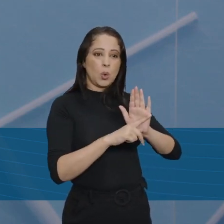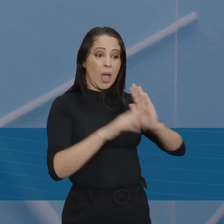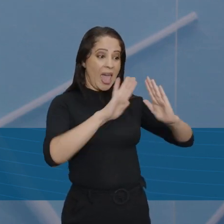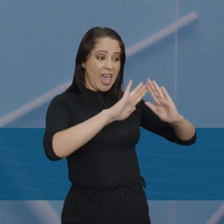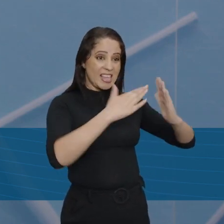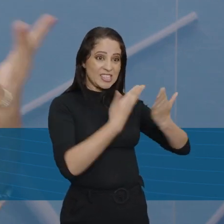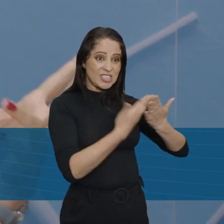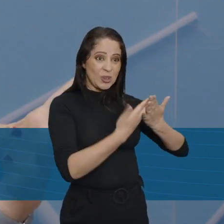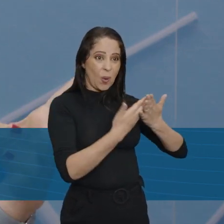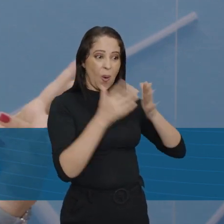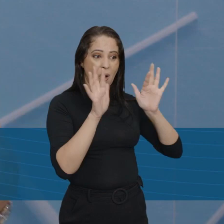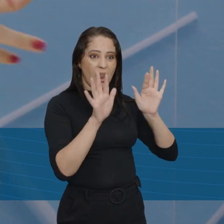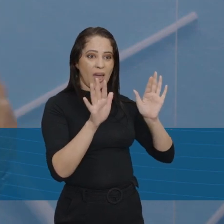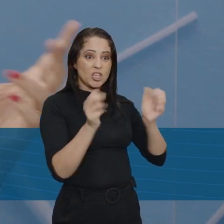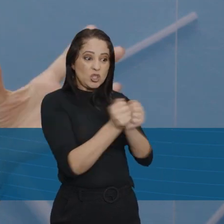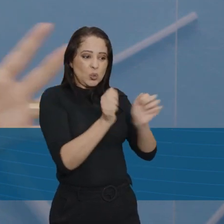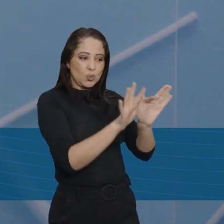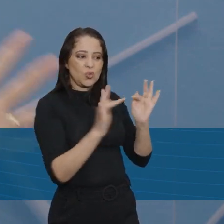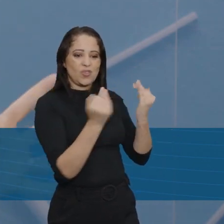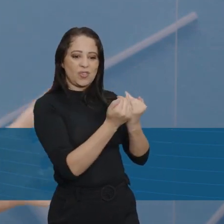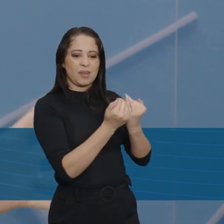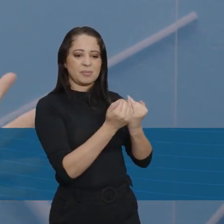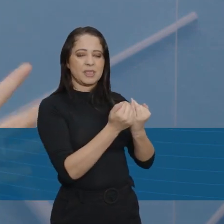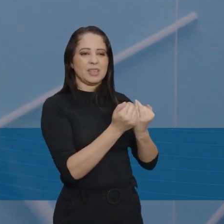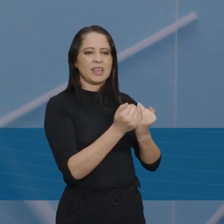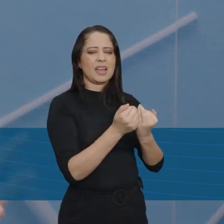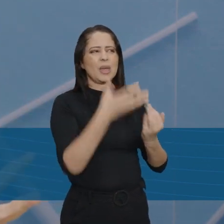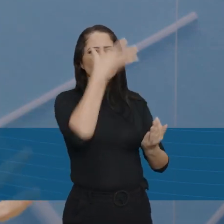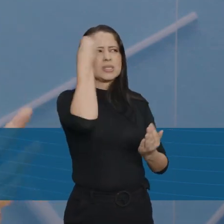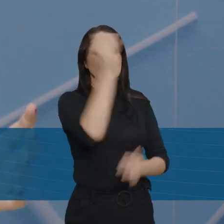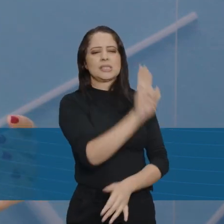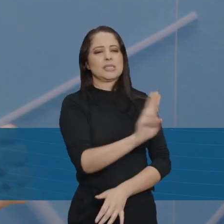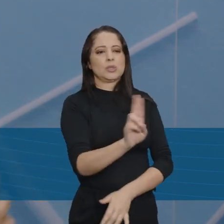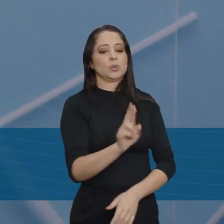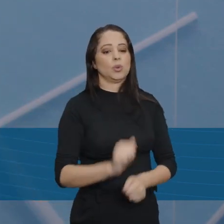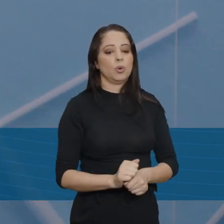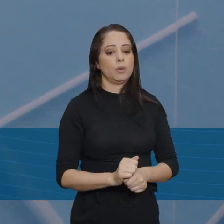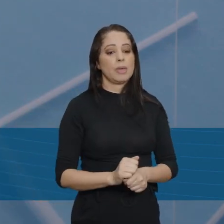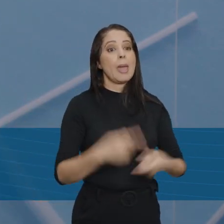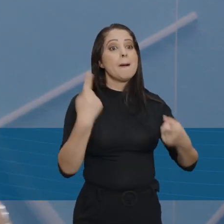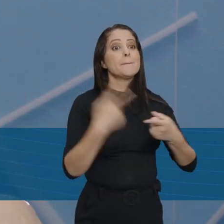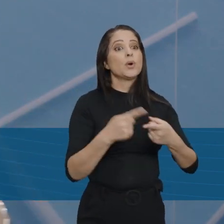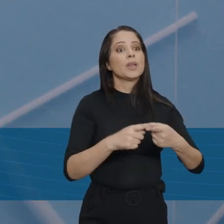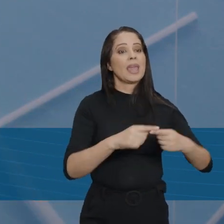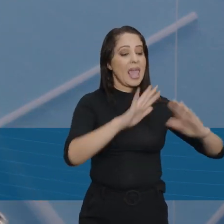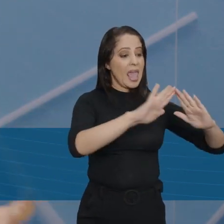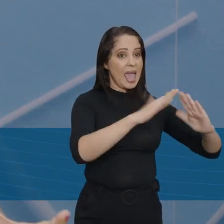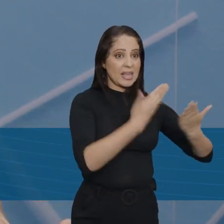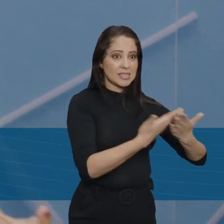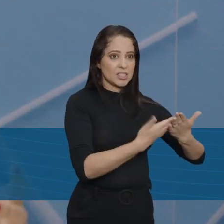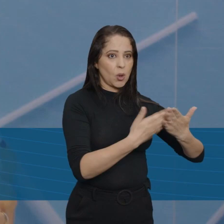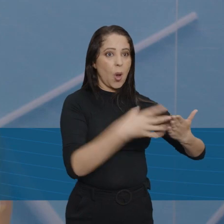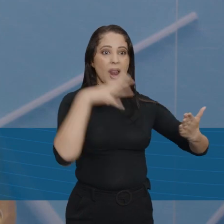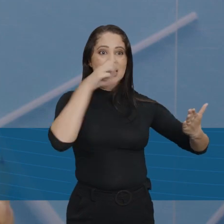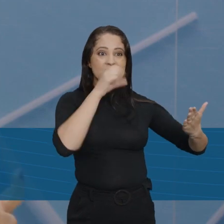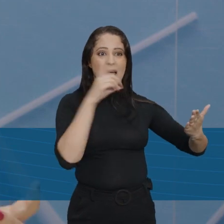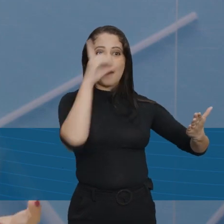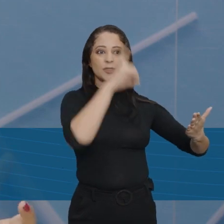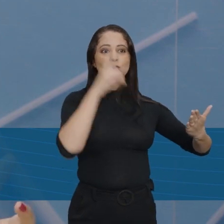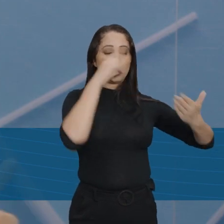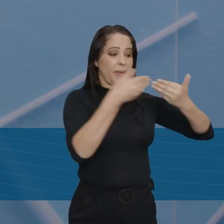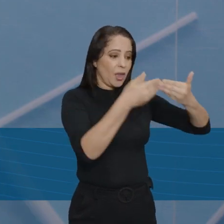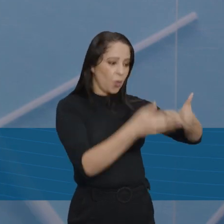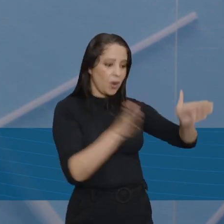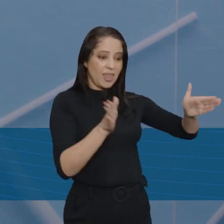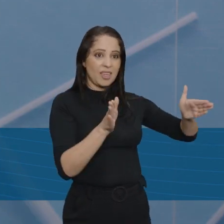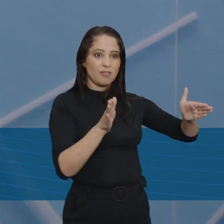Escola, Escola da Família, isso, uma coisa assim, eu não lembro o nome. E que as escolas abriam aos finais de